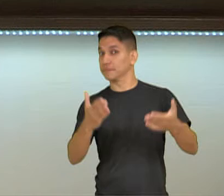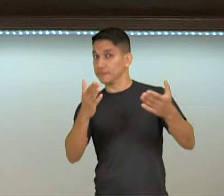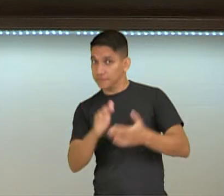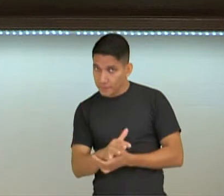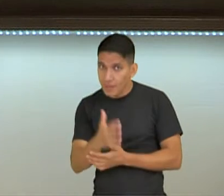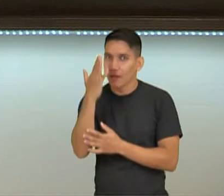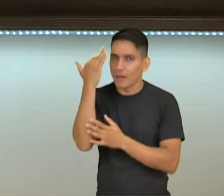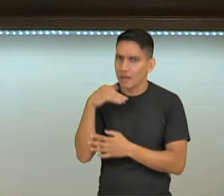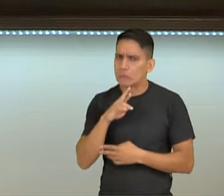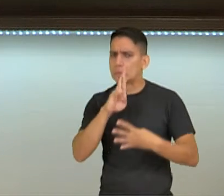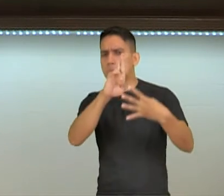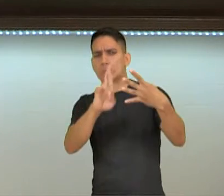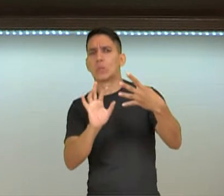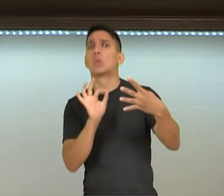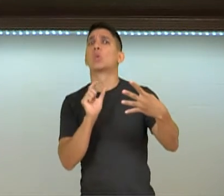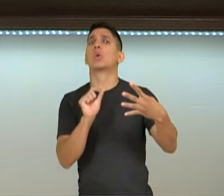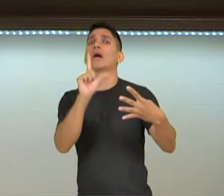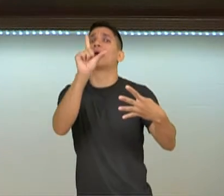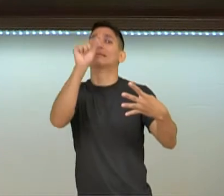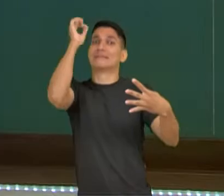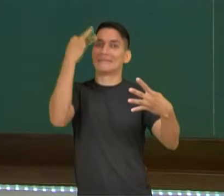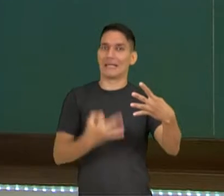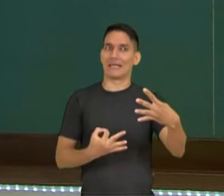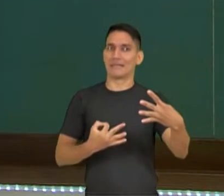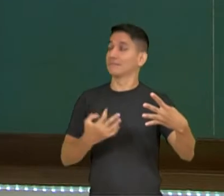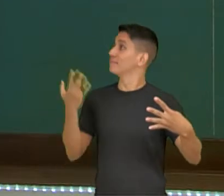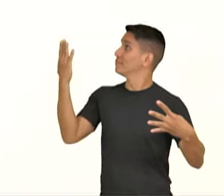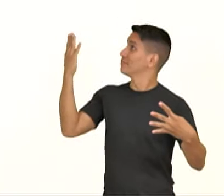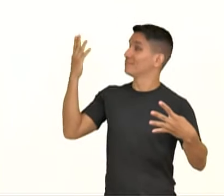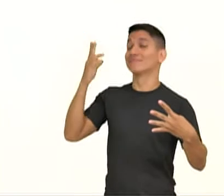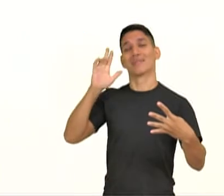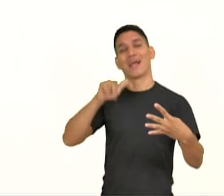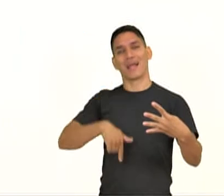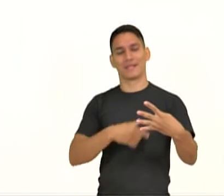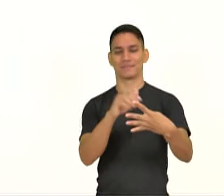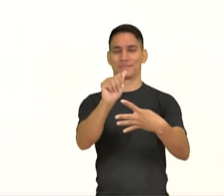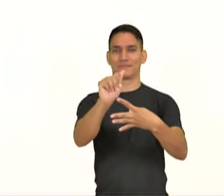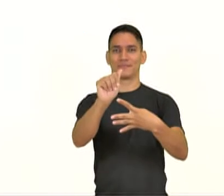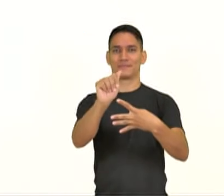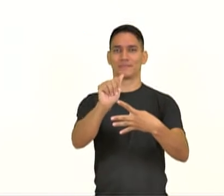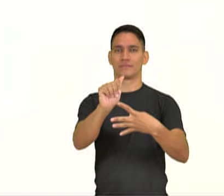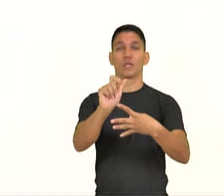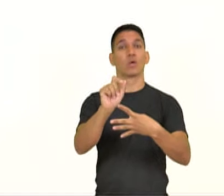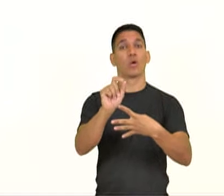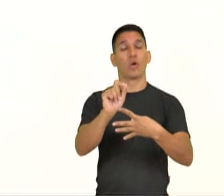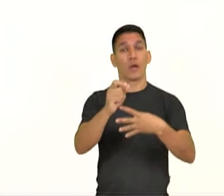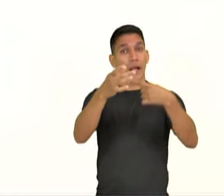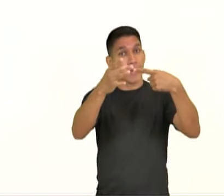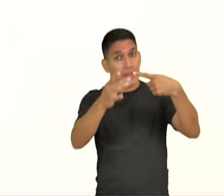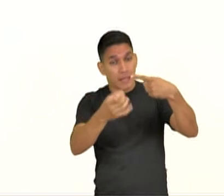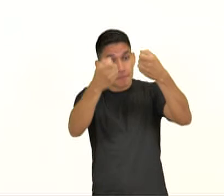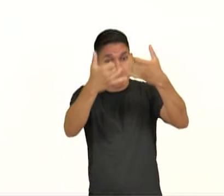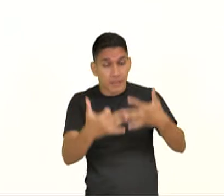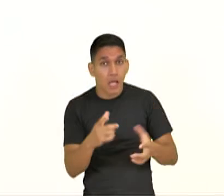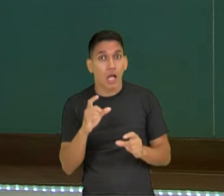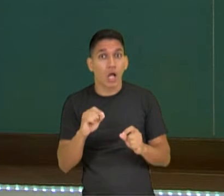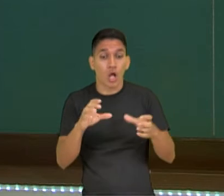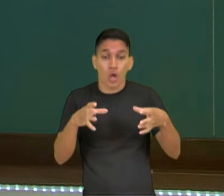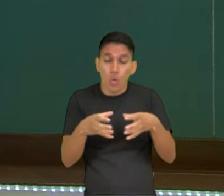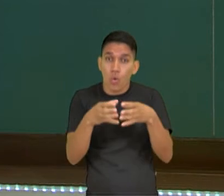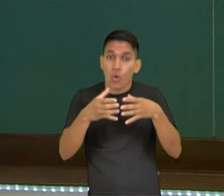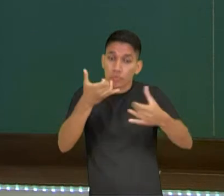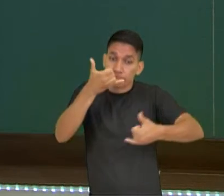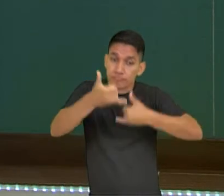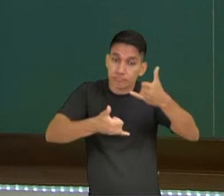E aí, sabem a resposta? Vamos lá? Resposta correta é a letra A. A gente pode definir os jogos cooperativos sem